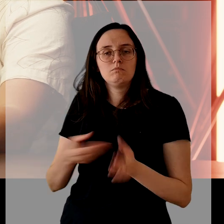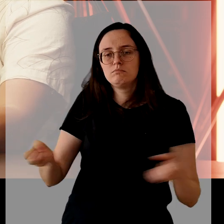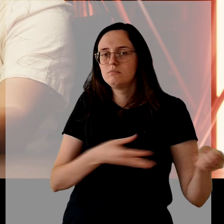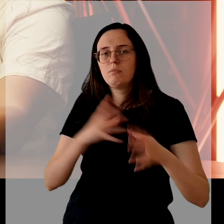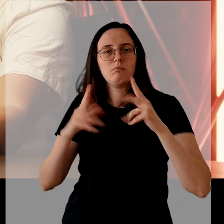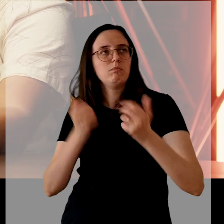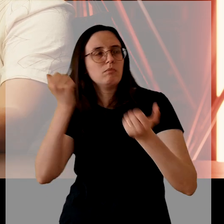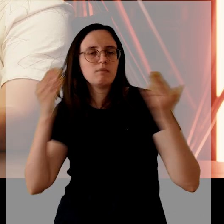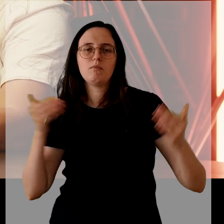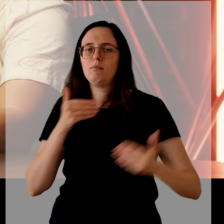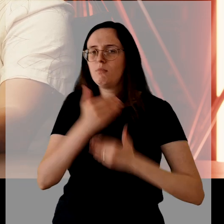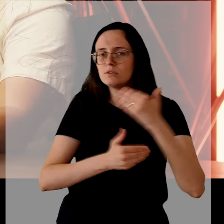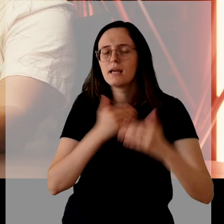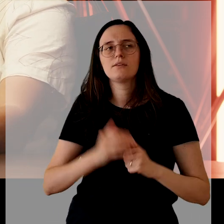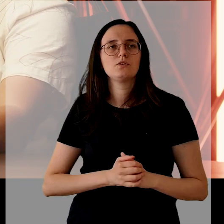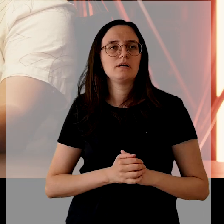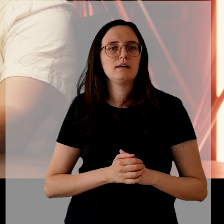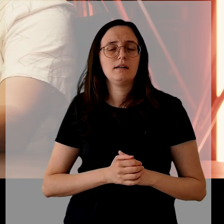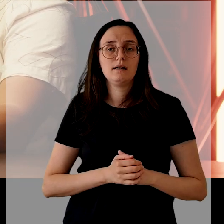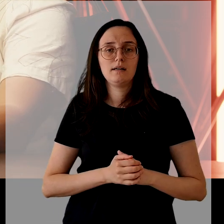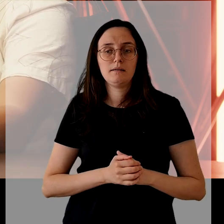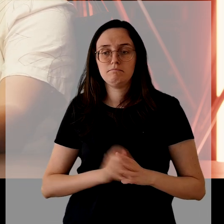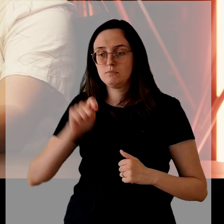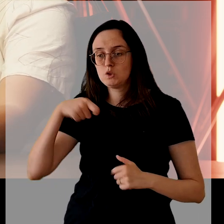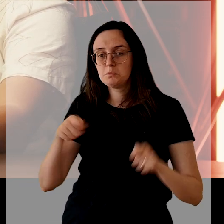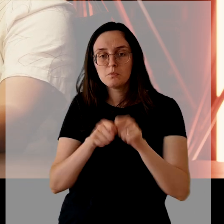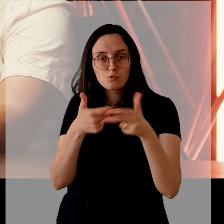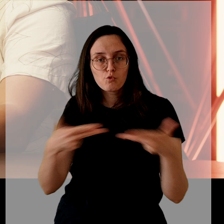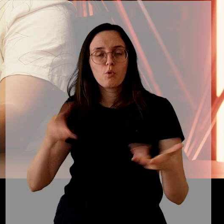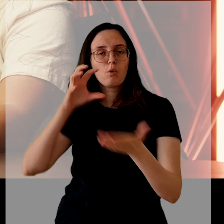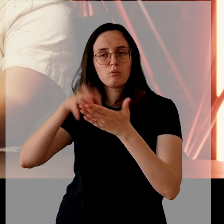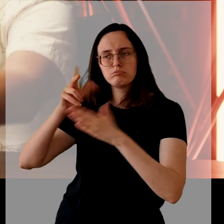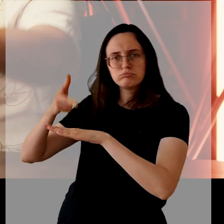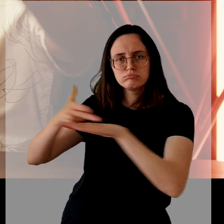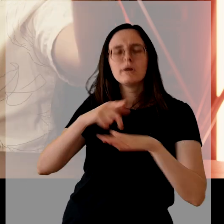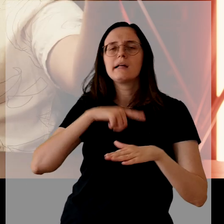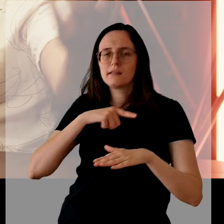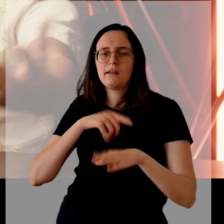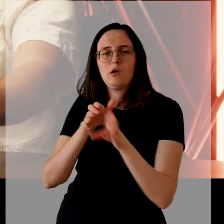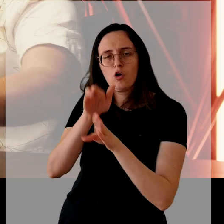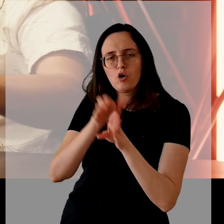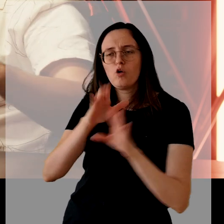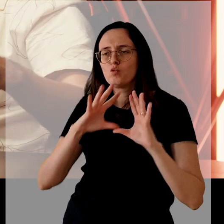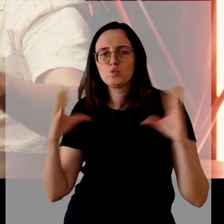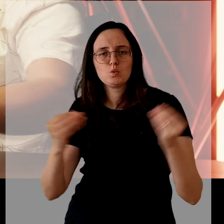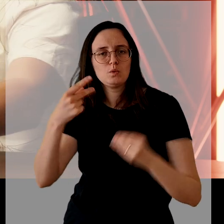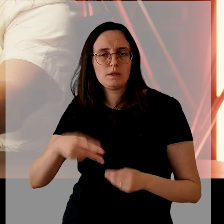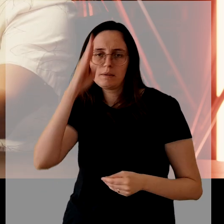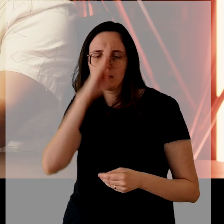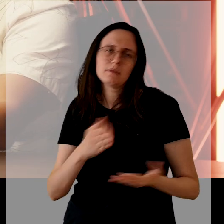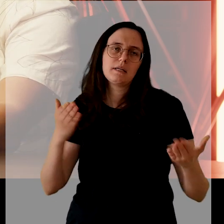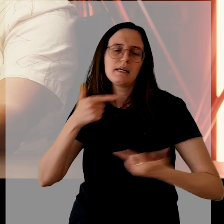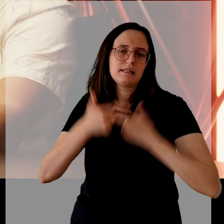no mundo, os processos. Em termos de produção, a produtora teve consultoria com todo mundo que fazia série no Brasil.